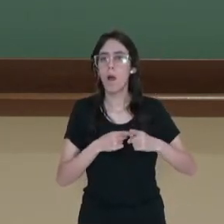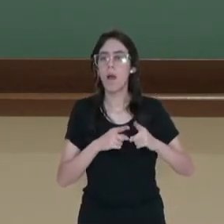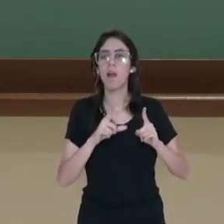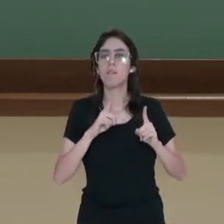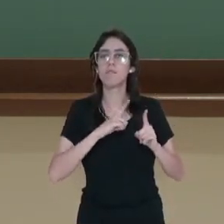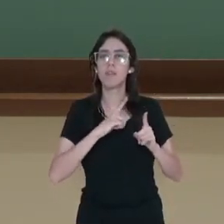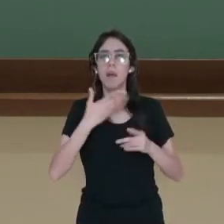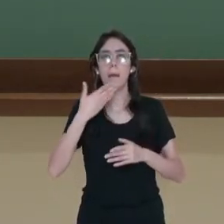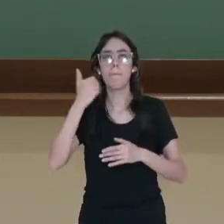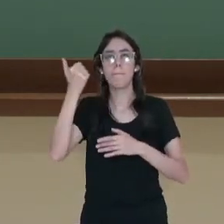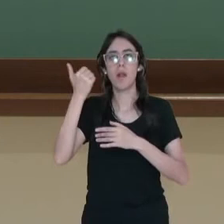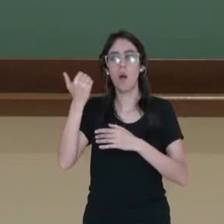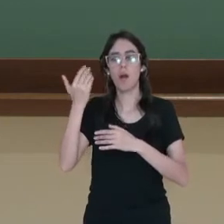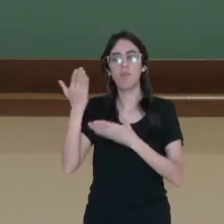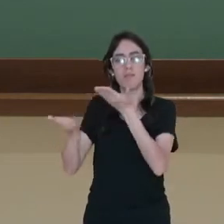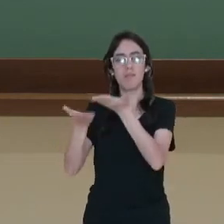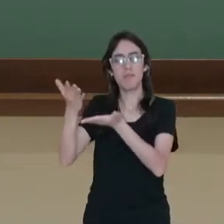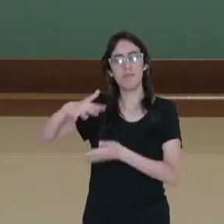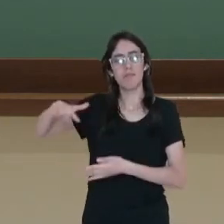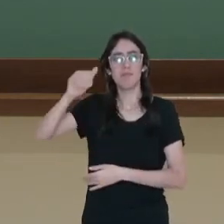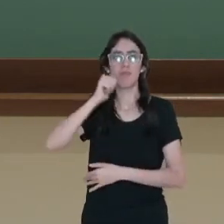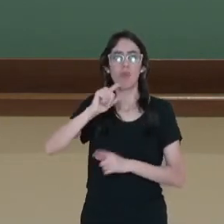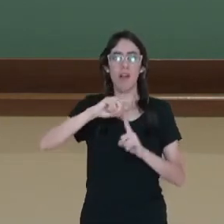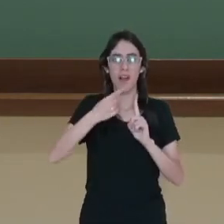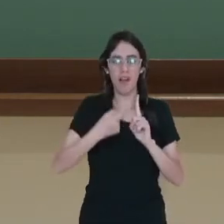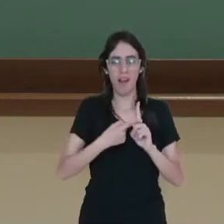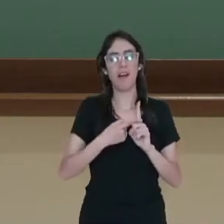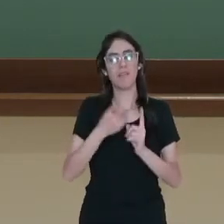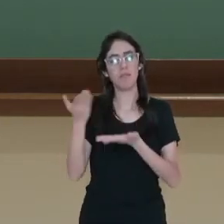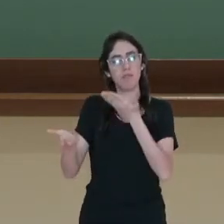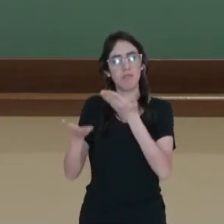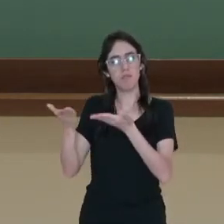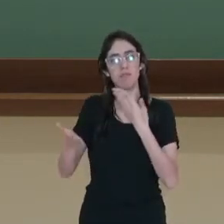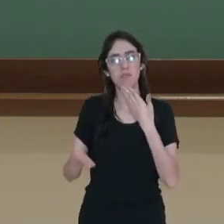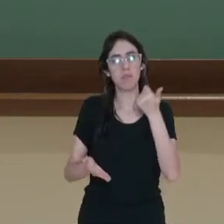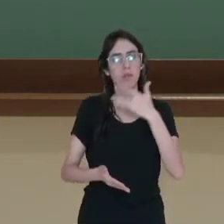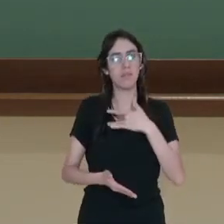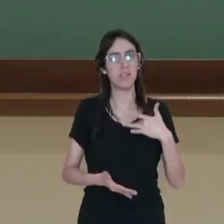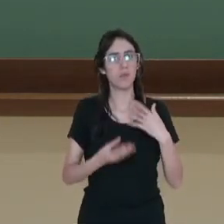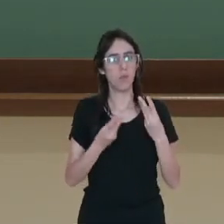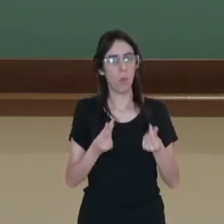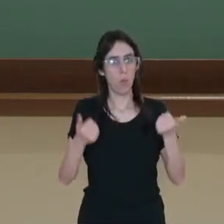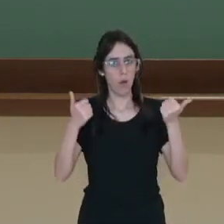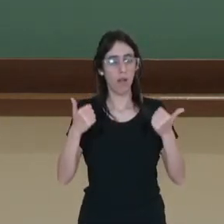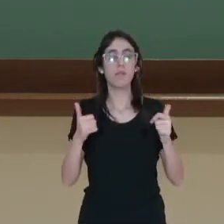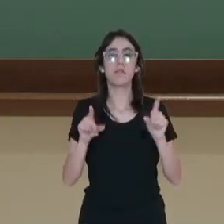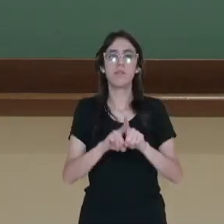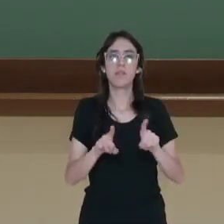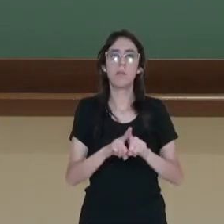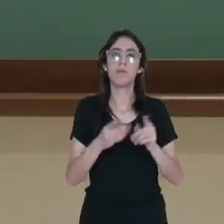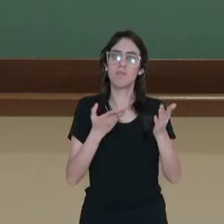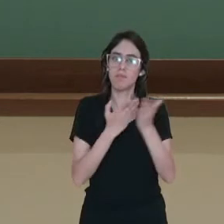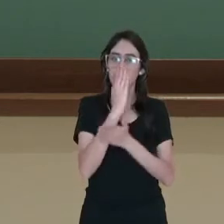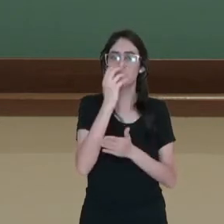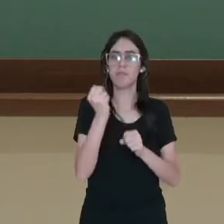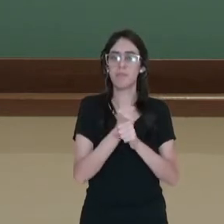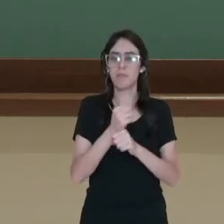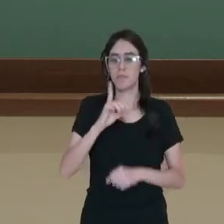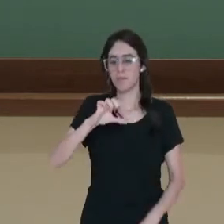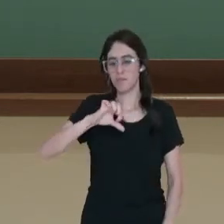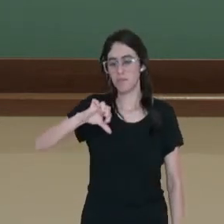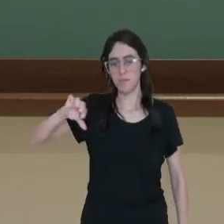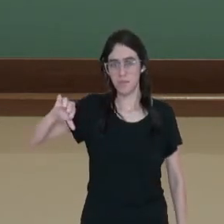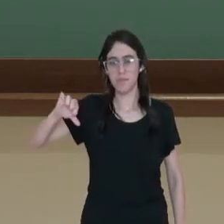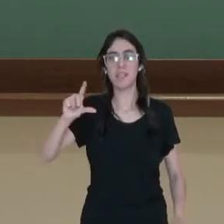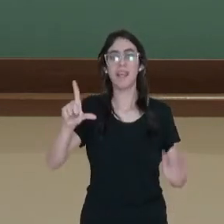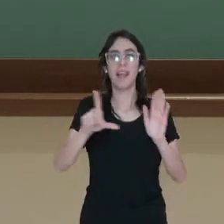do atendimento à gestante e da atenção básica à saúde. Outro destaque, a aprovação em 1999 da